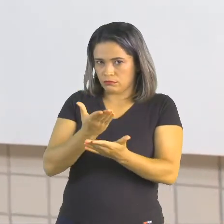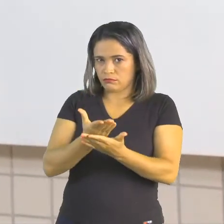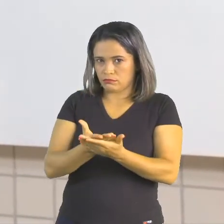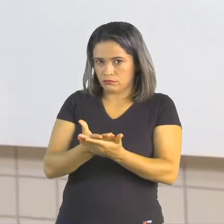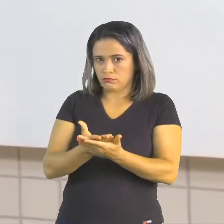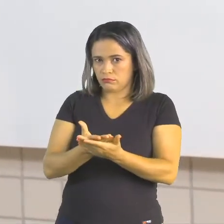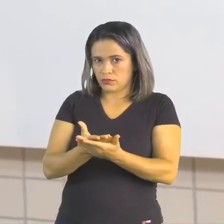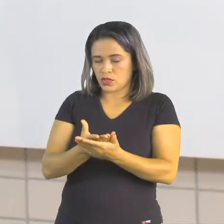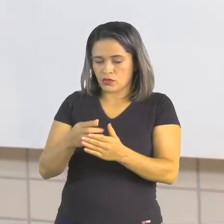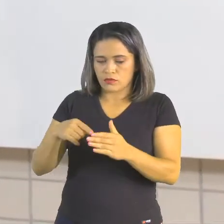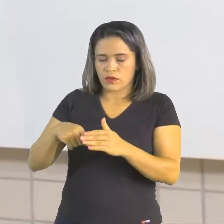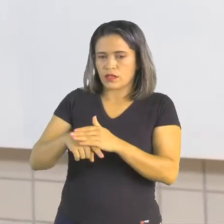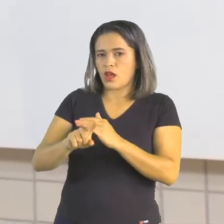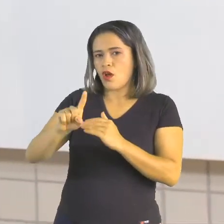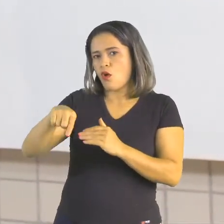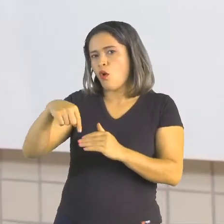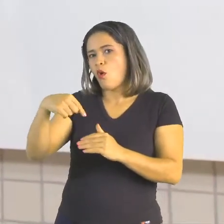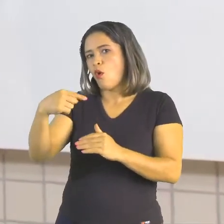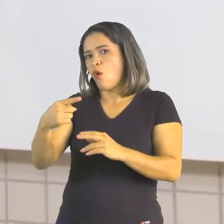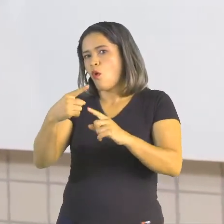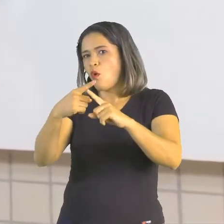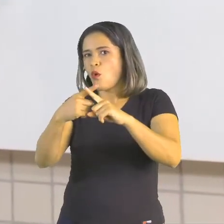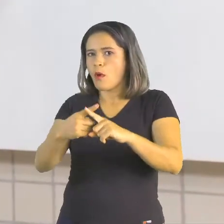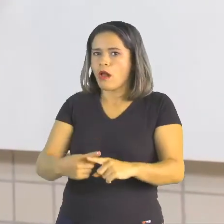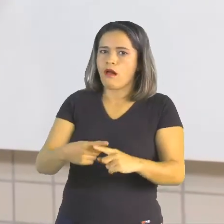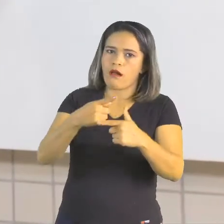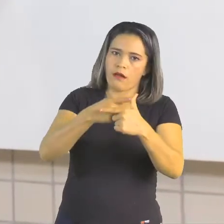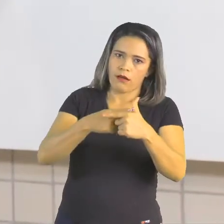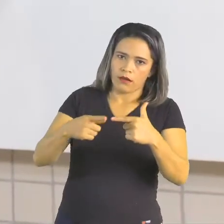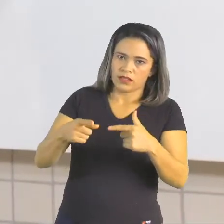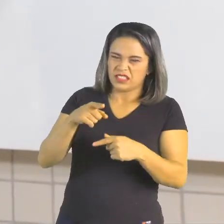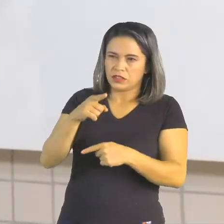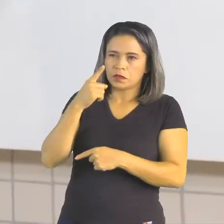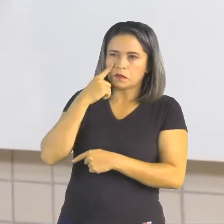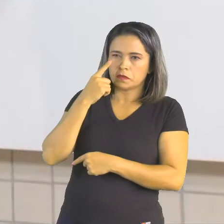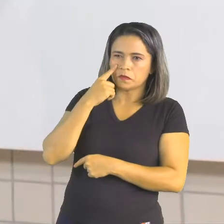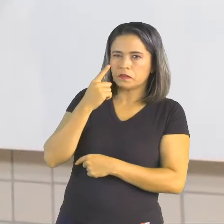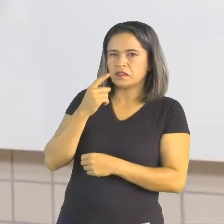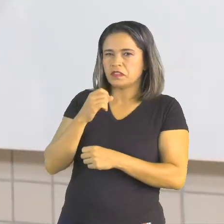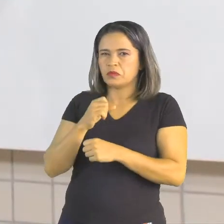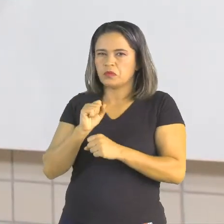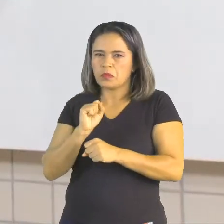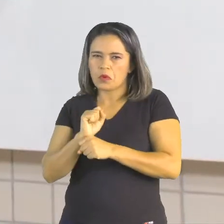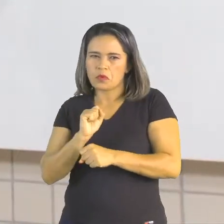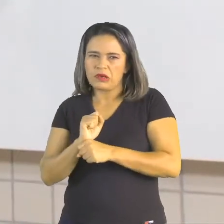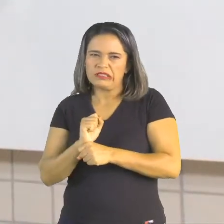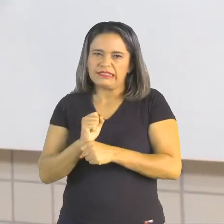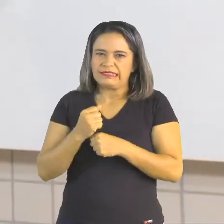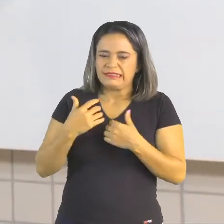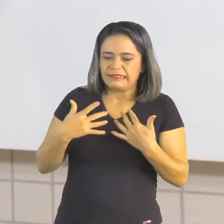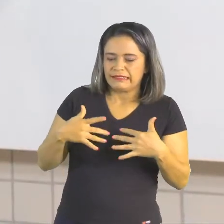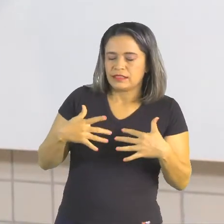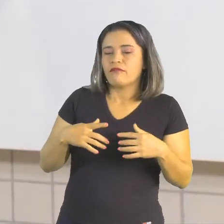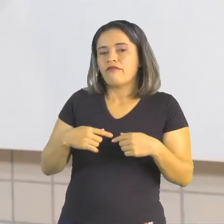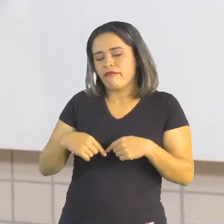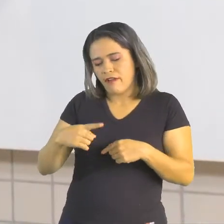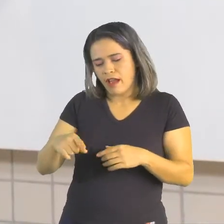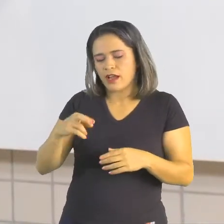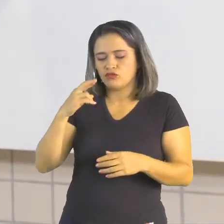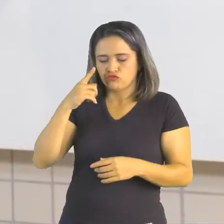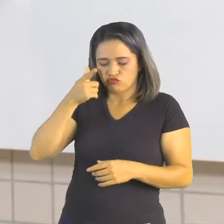adentrar as outras operações. Então, assim, se você já viu que está um pouquinho enferrujado, já vamos